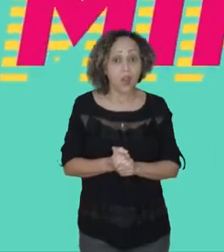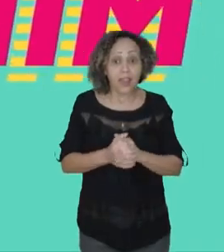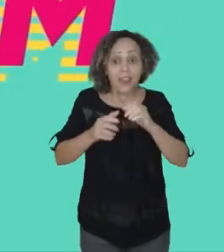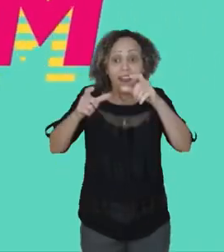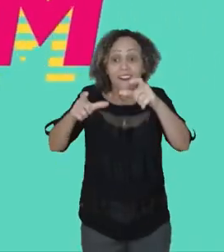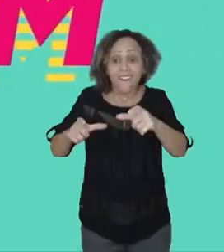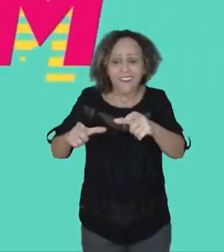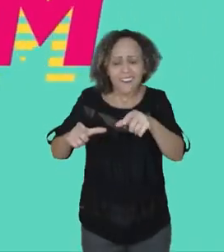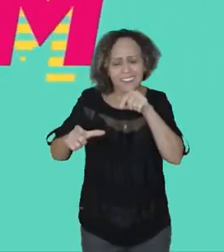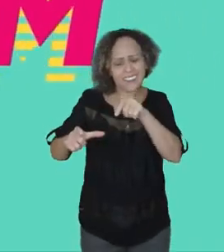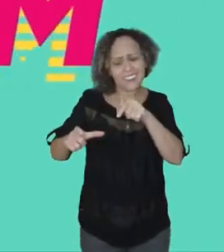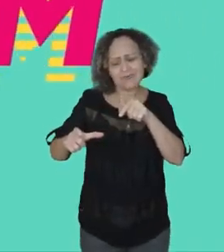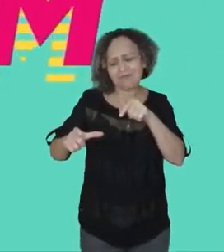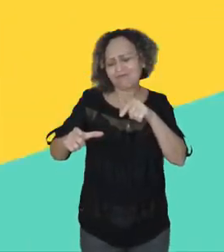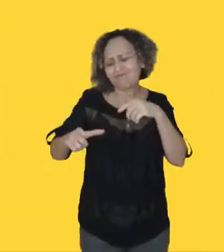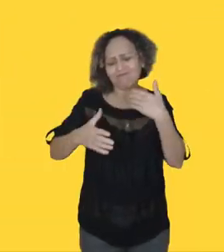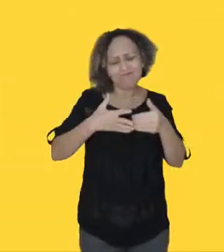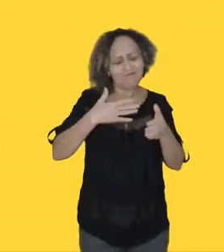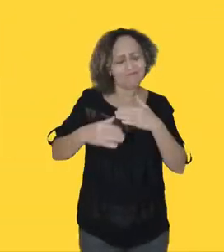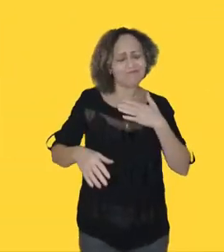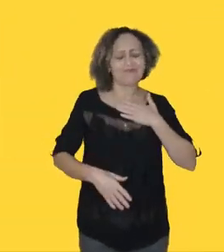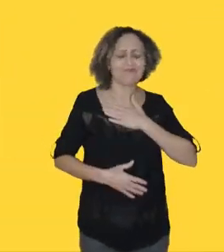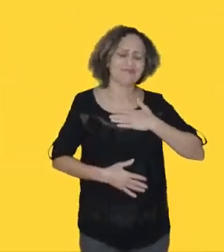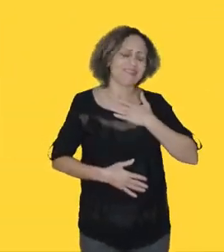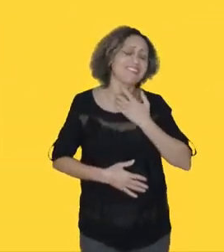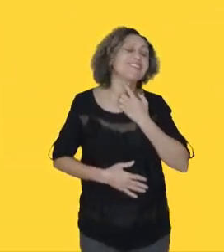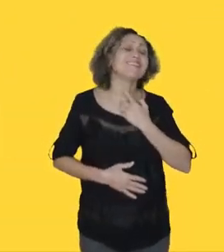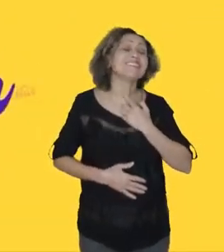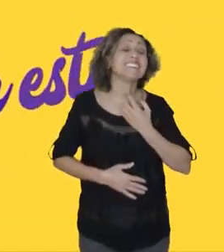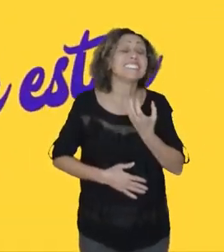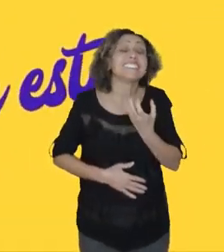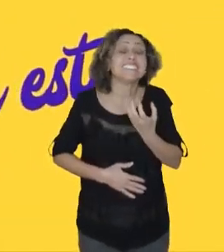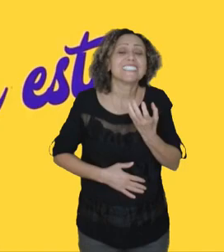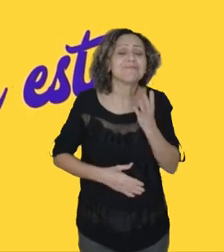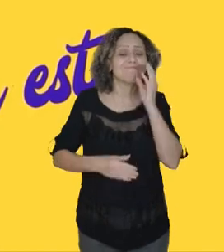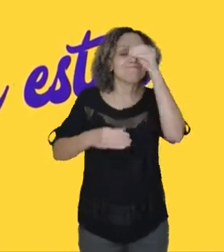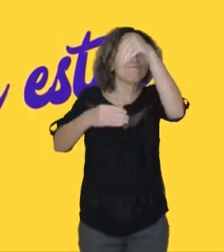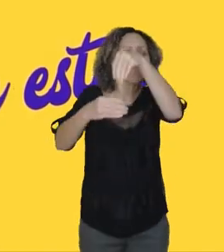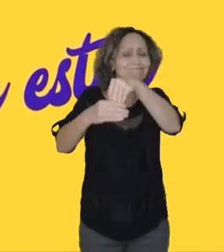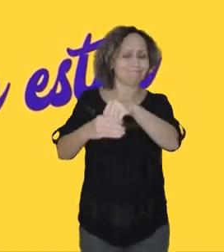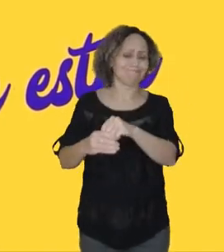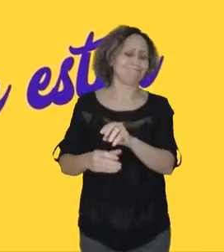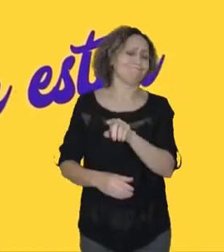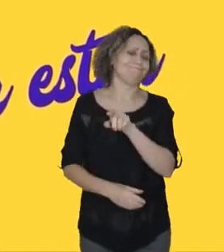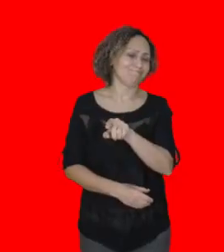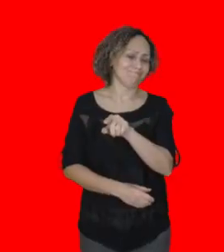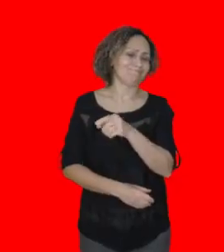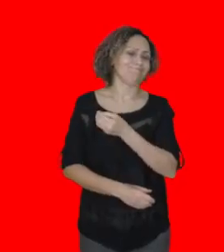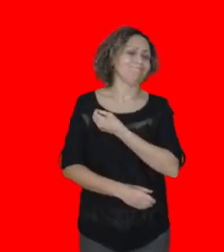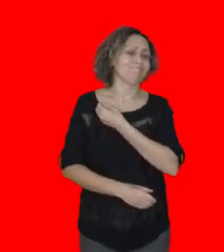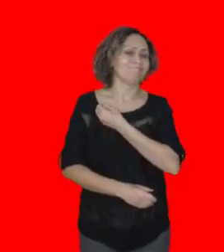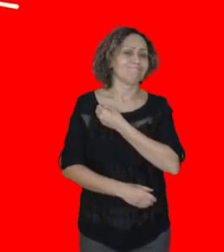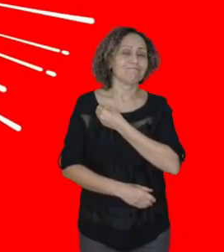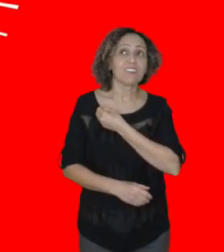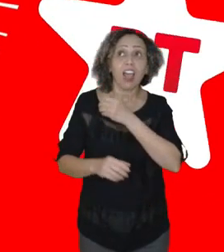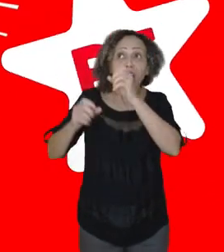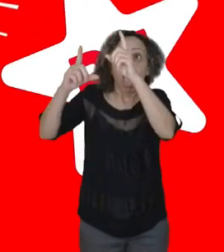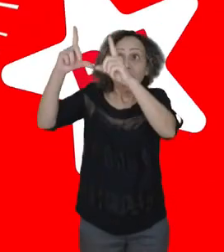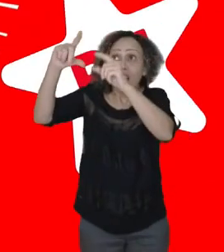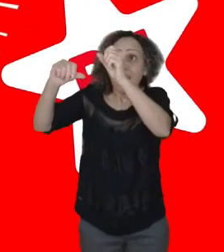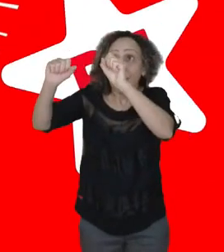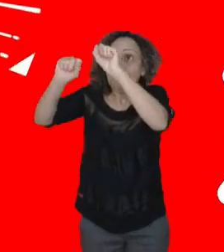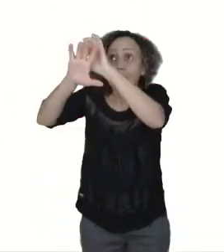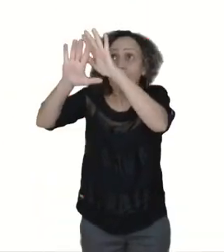O lugar que é bom pra mim é onde eu quiser estar. A estrela